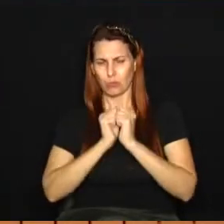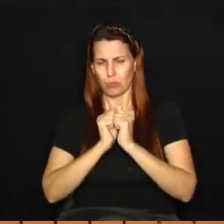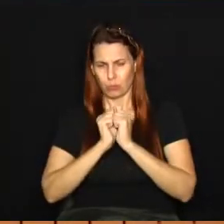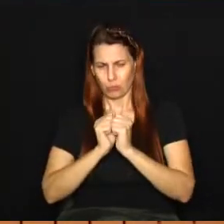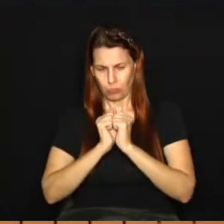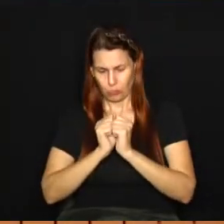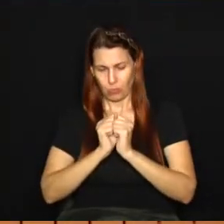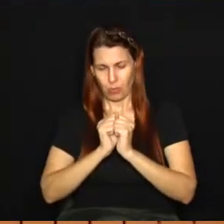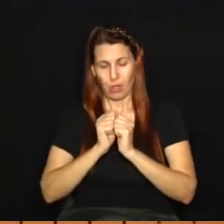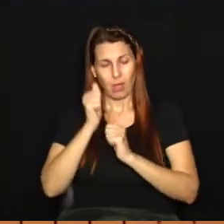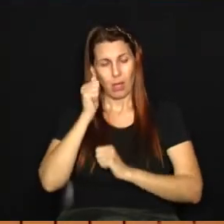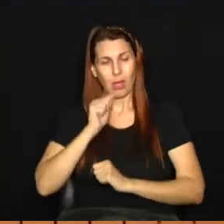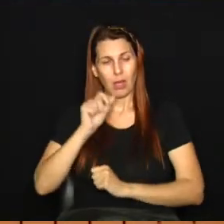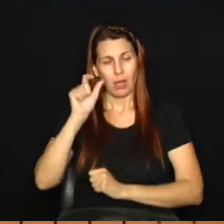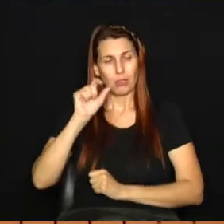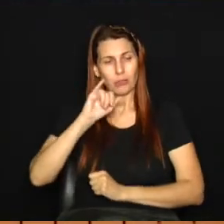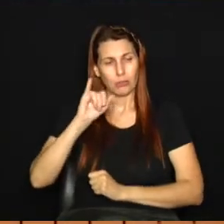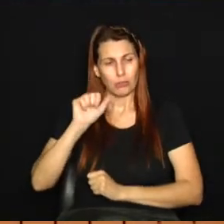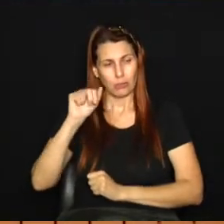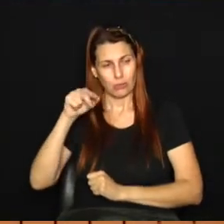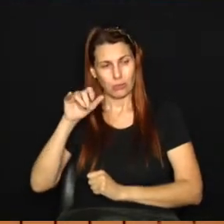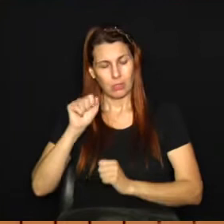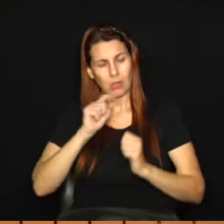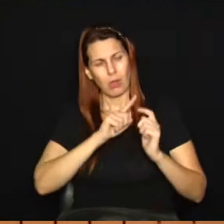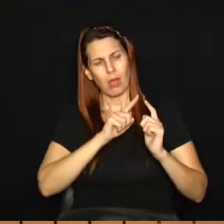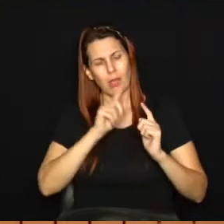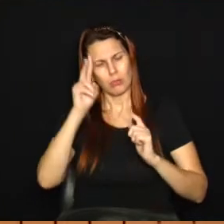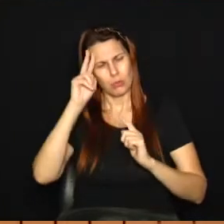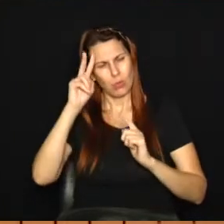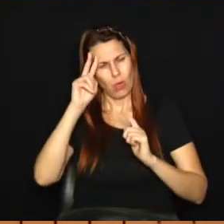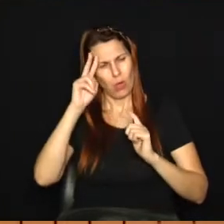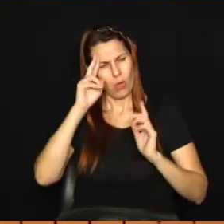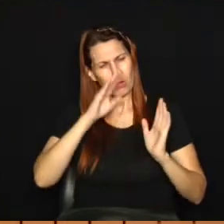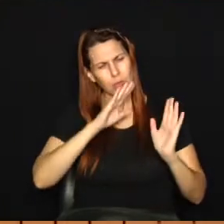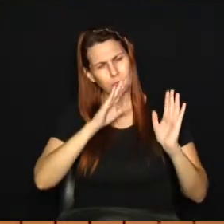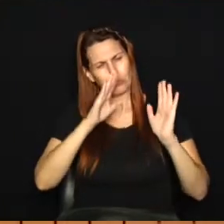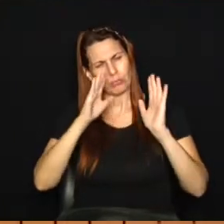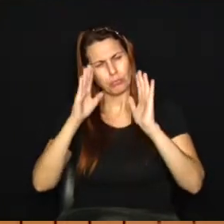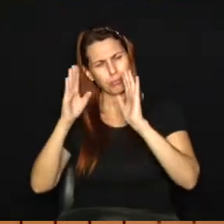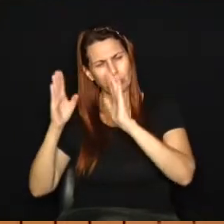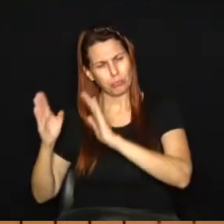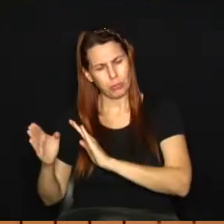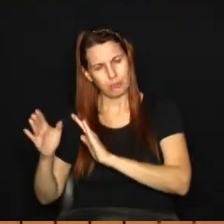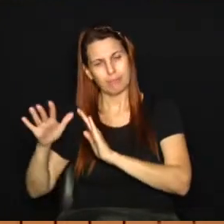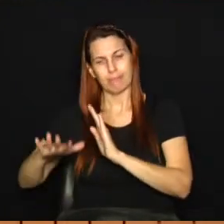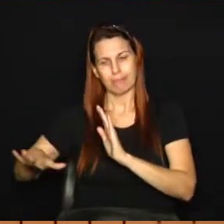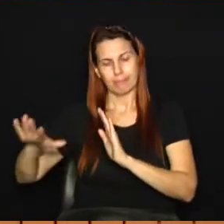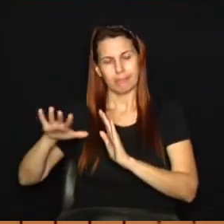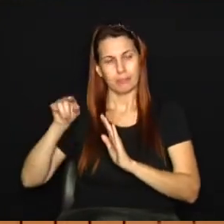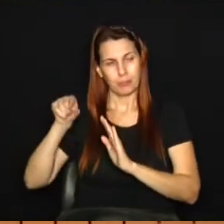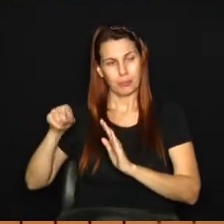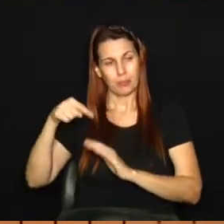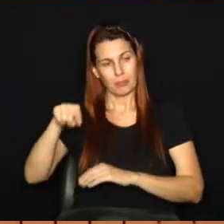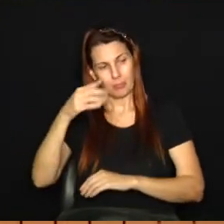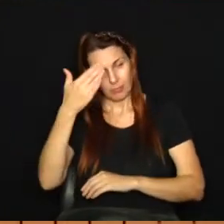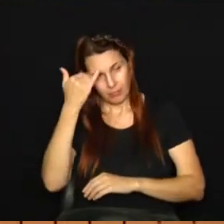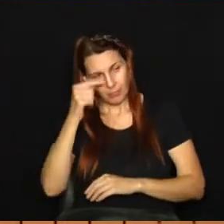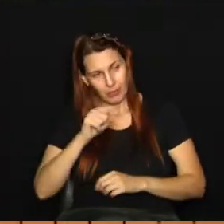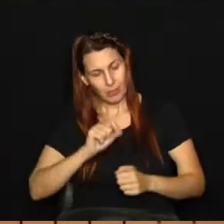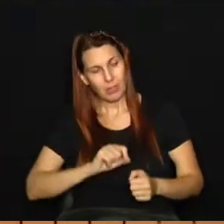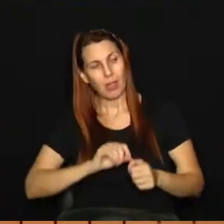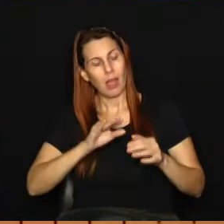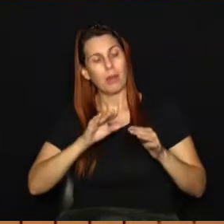Jane, acompanharam também a nossa história pelo São Marcos, vocês que são os criadores do